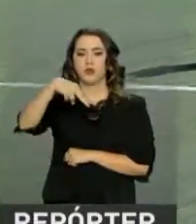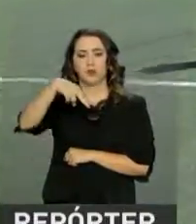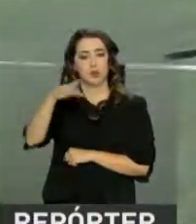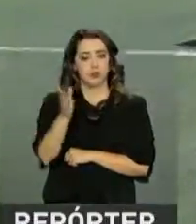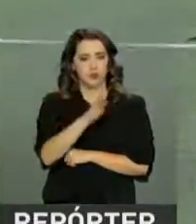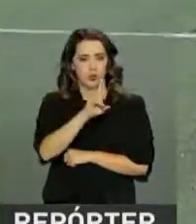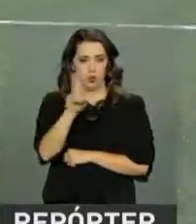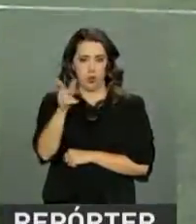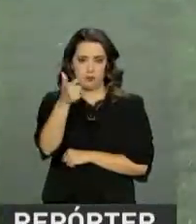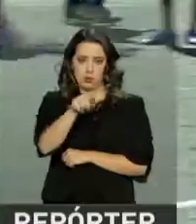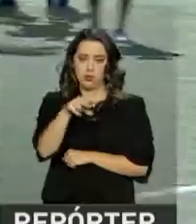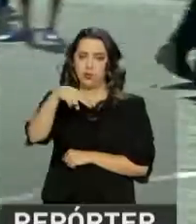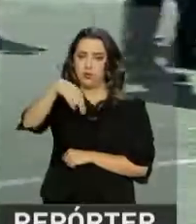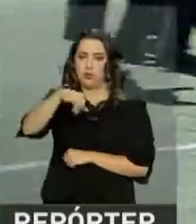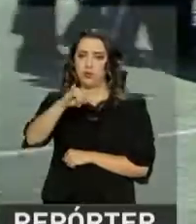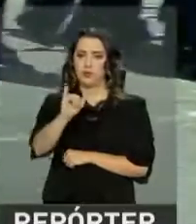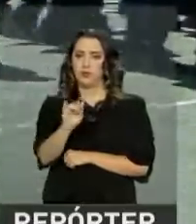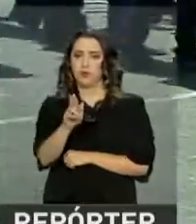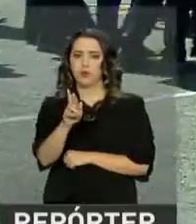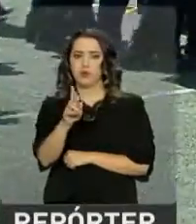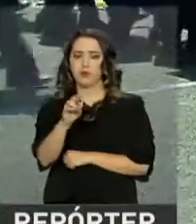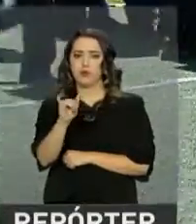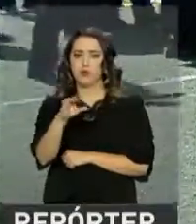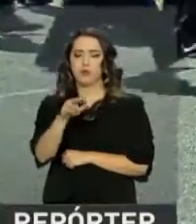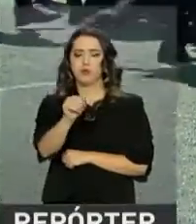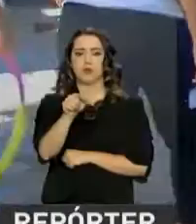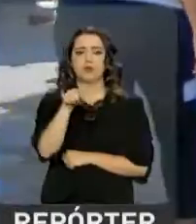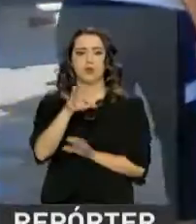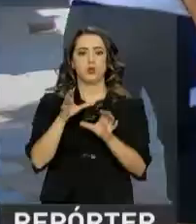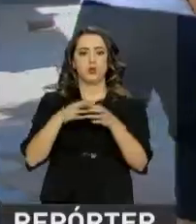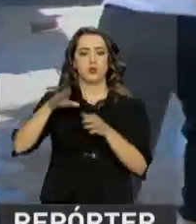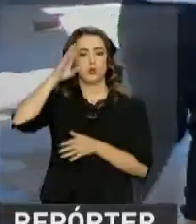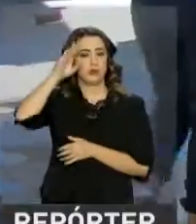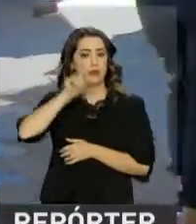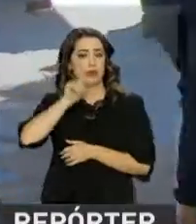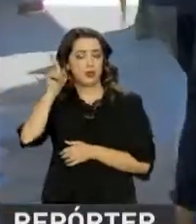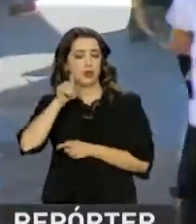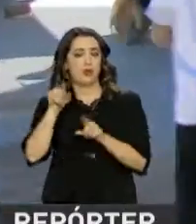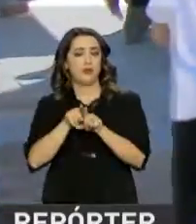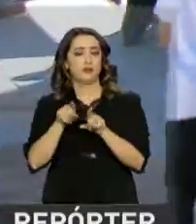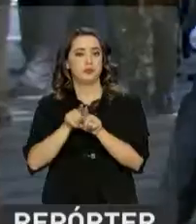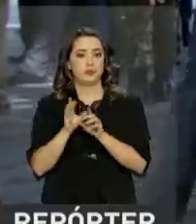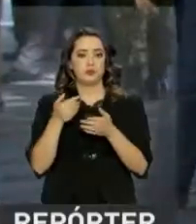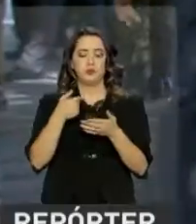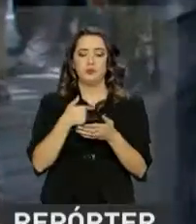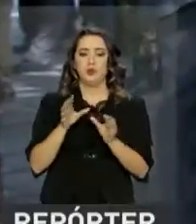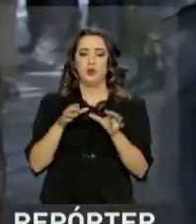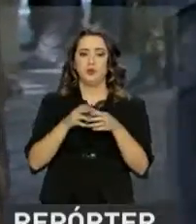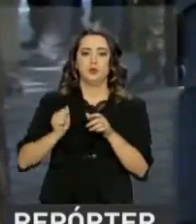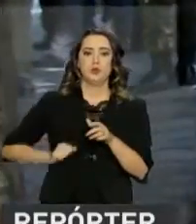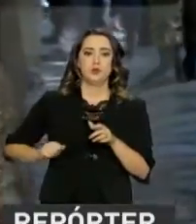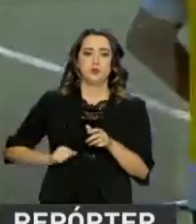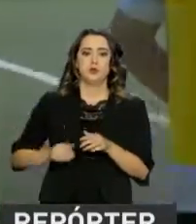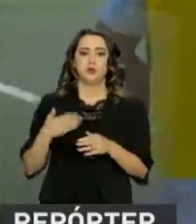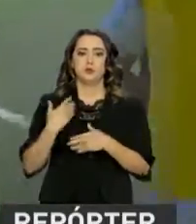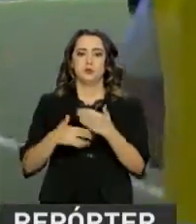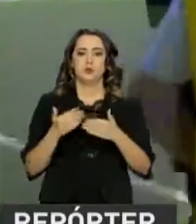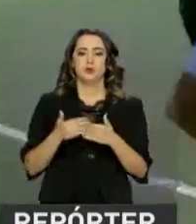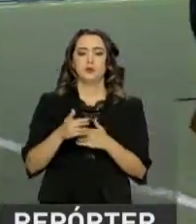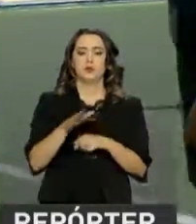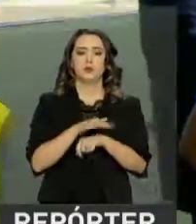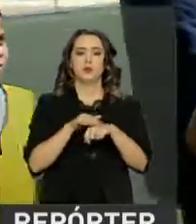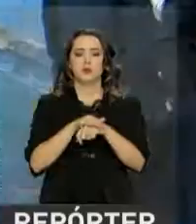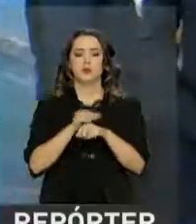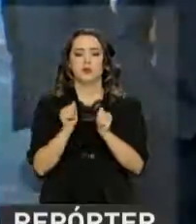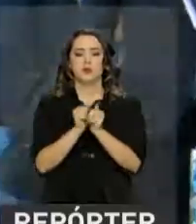com representantes das Forças Armadas e da Embaixada do país, participou de várias oficinas ao longo do dia, conversou com